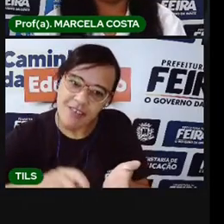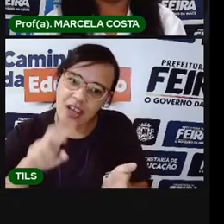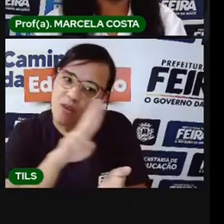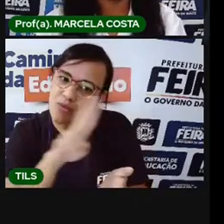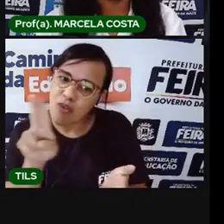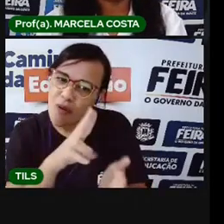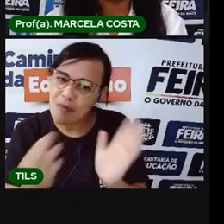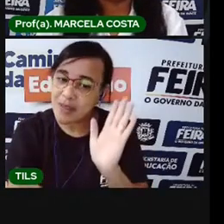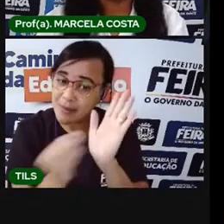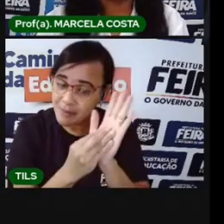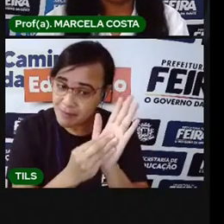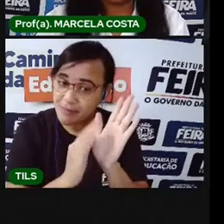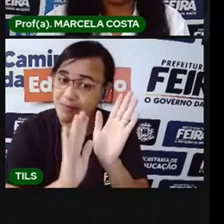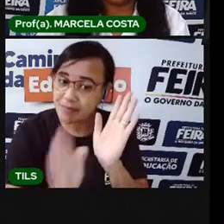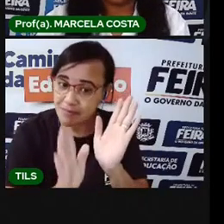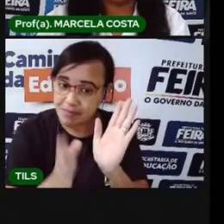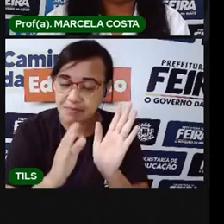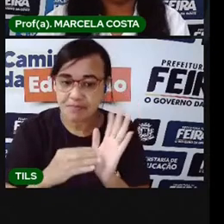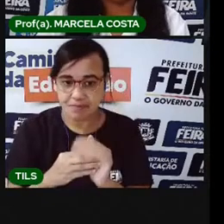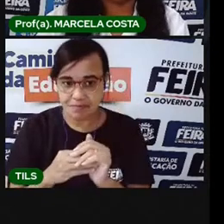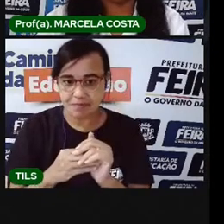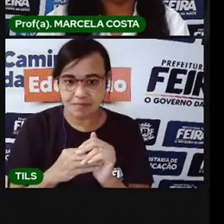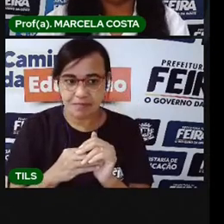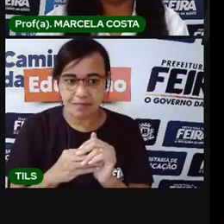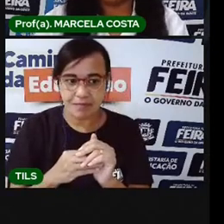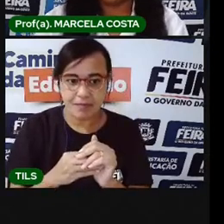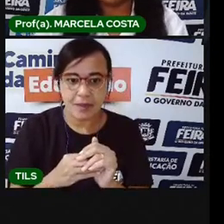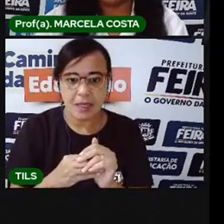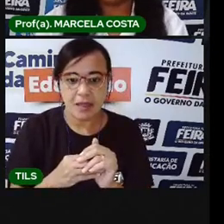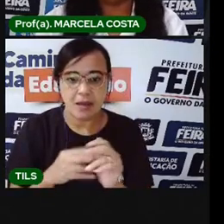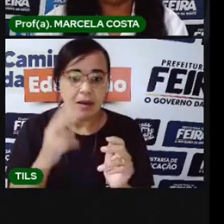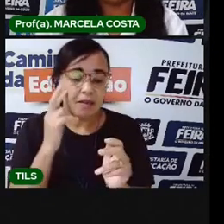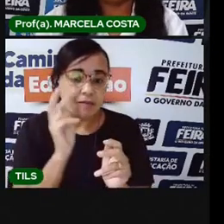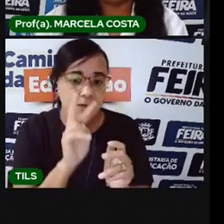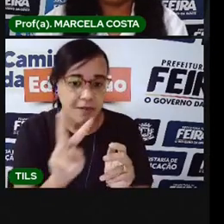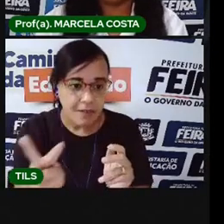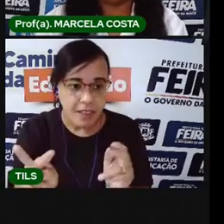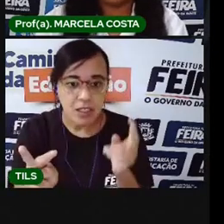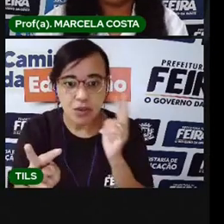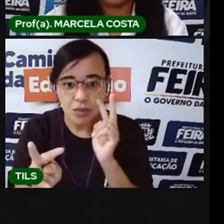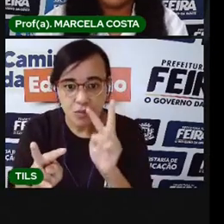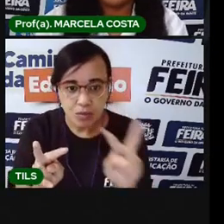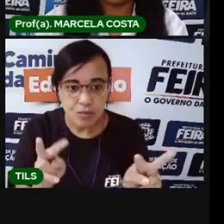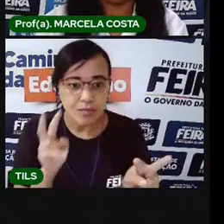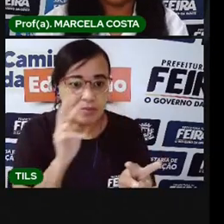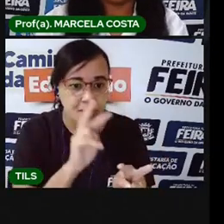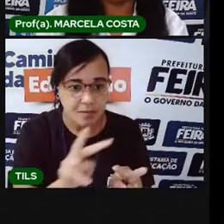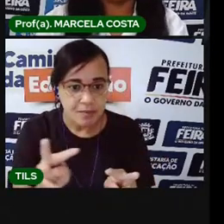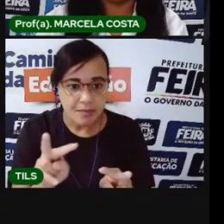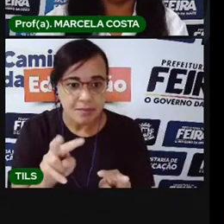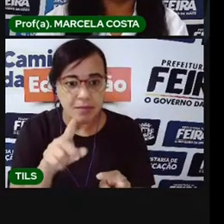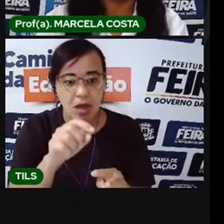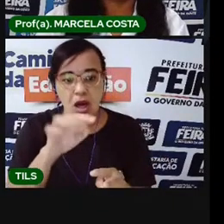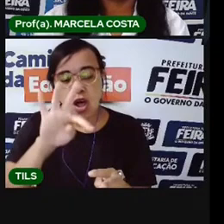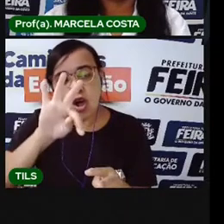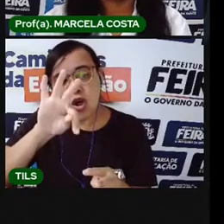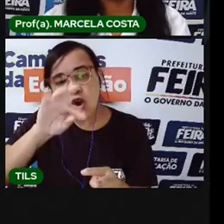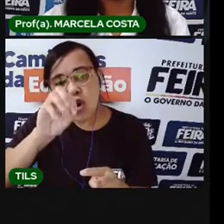essa tarefa. Vou pegar a casa. Vamos ver onde é que está a casa, onde é que está escrita a palavra casa no texto,